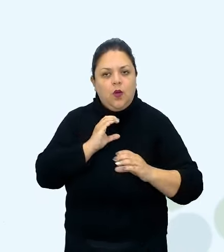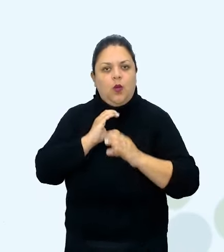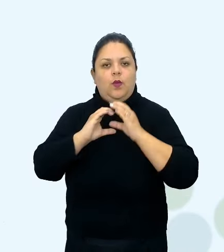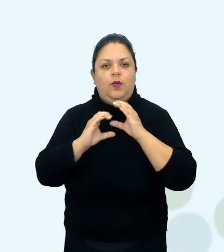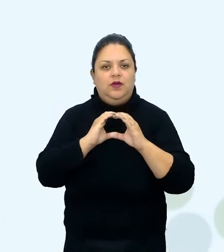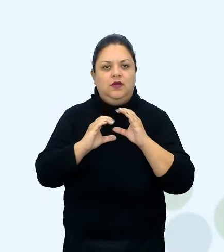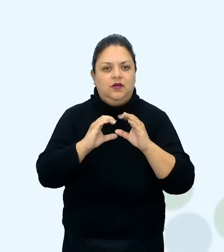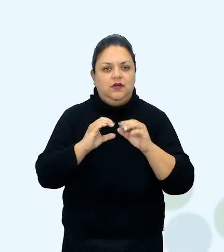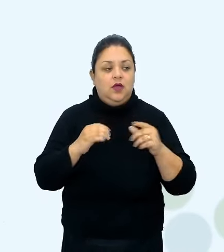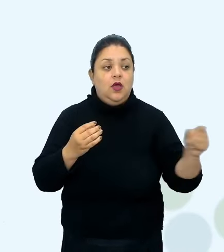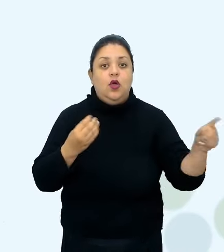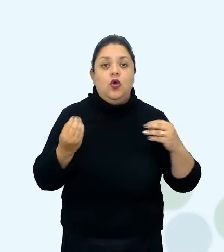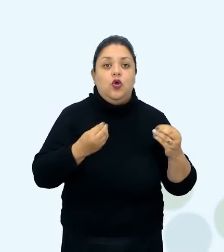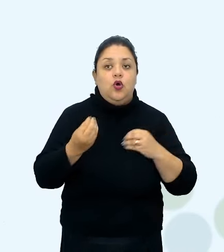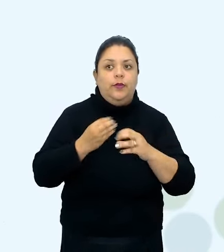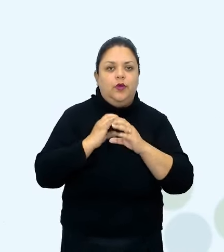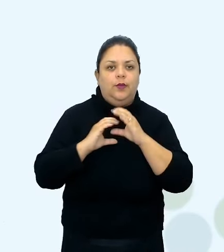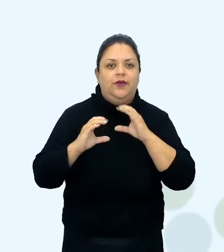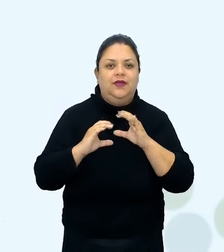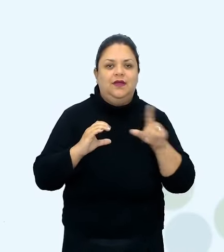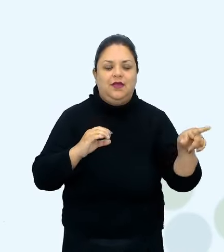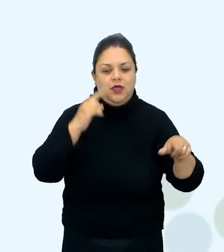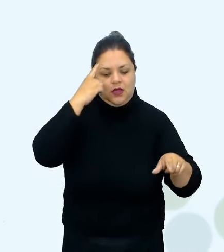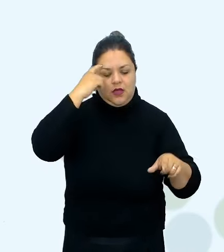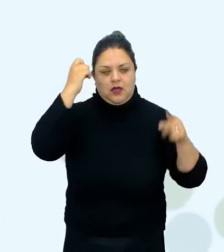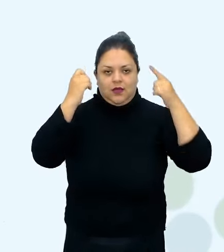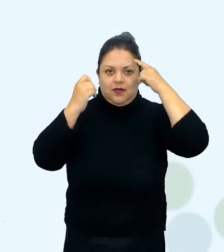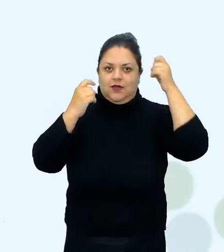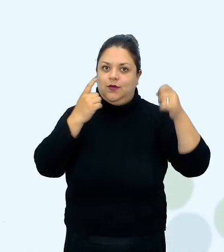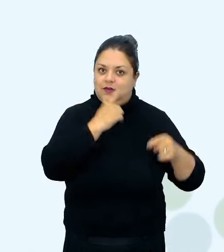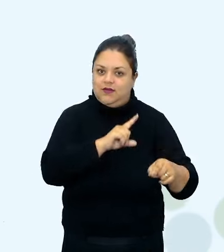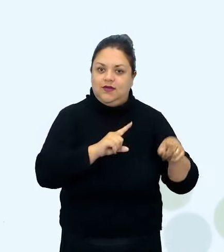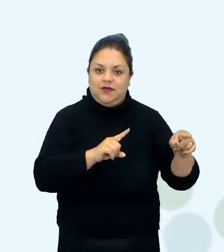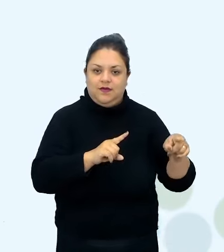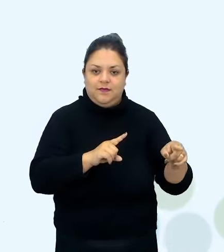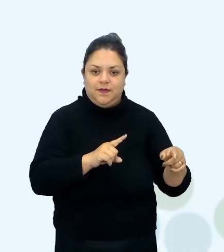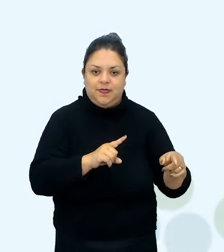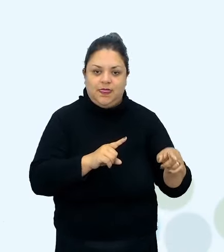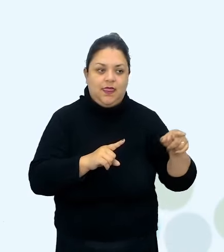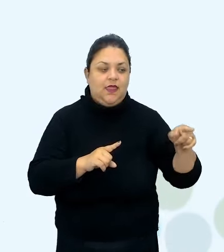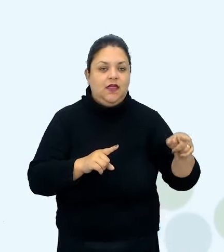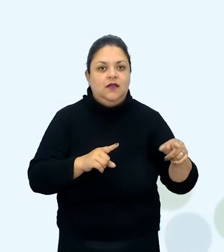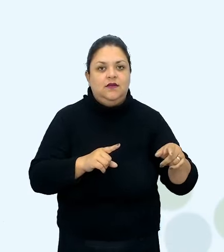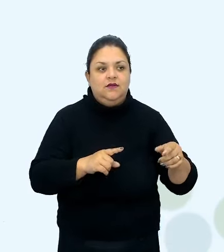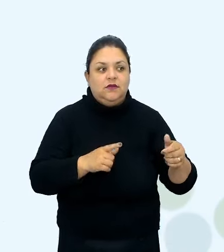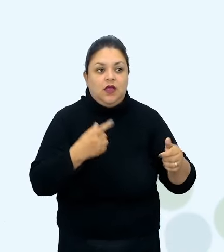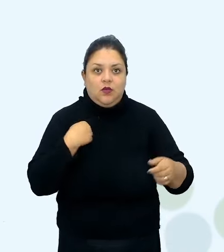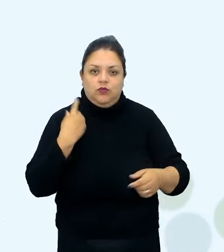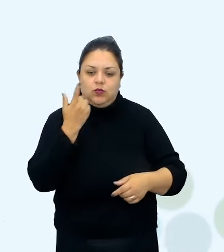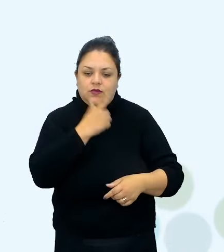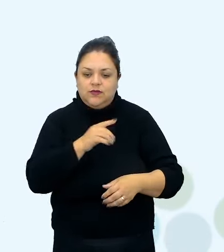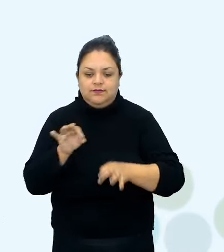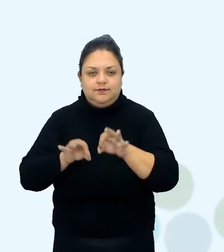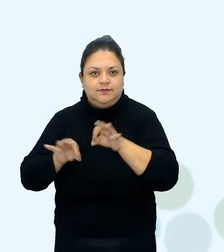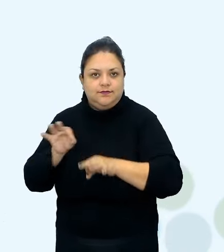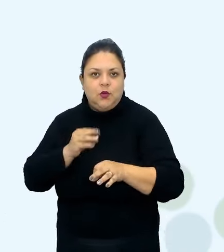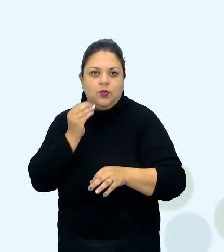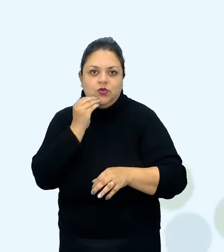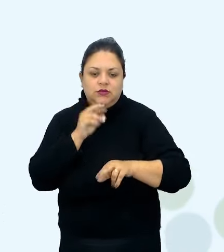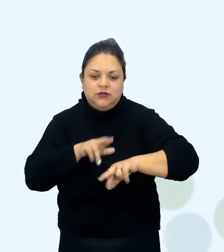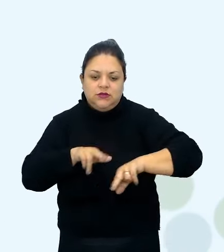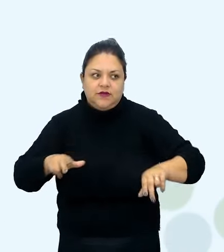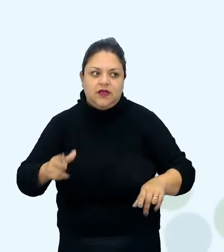a comunicação dela e ela ganhando, né, informações e oportunidades para ter uma maior consistência